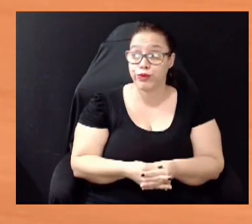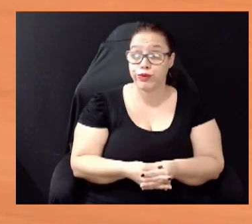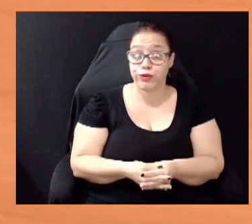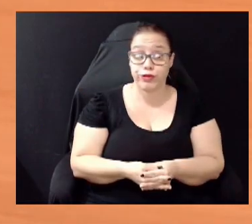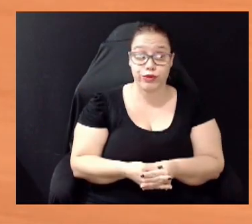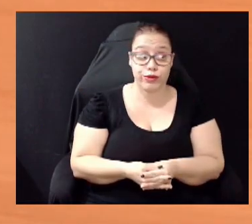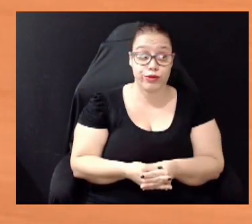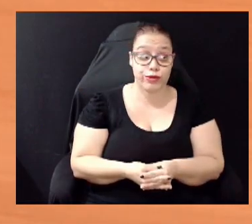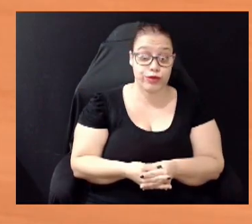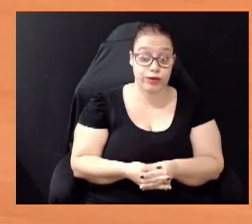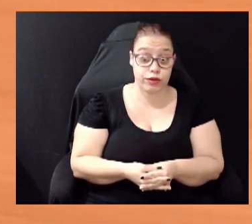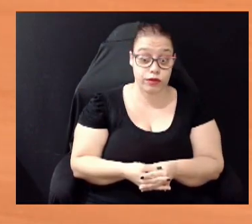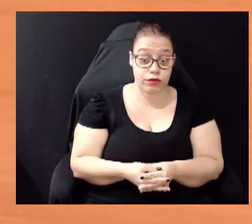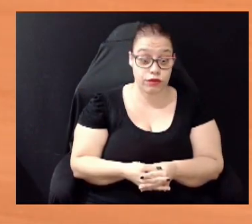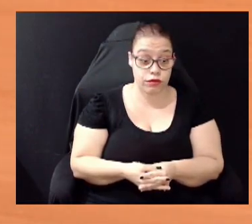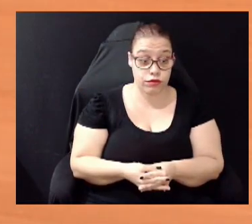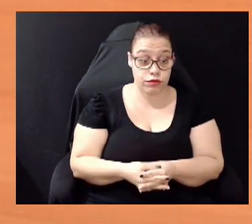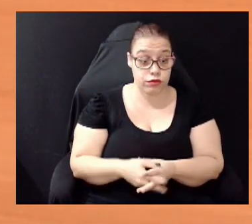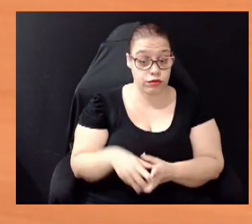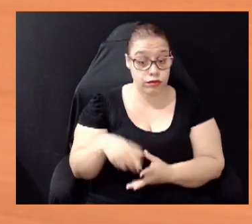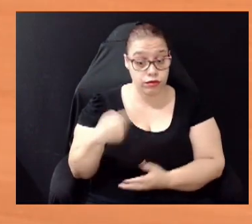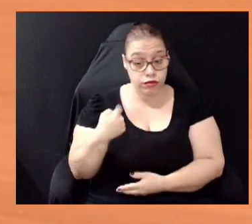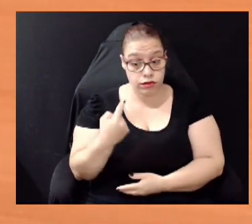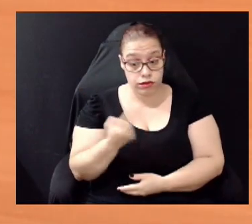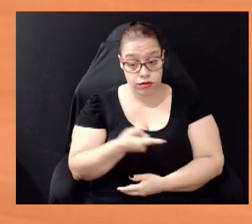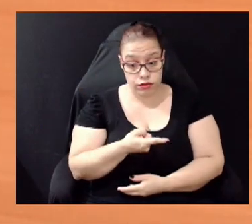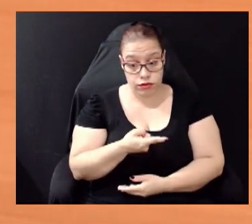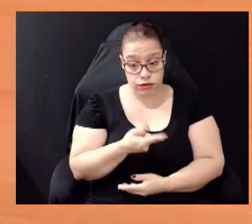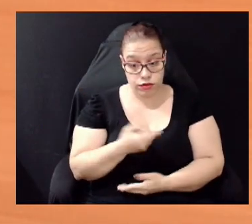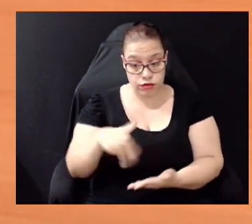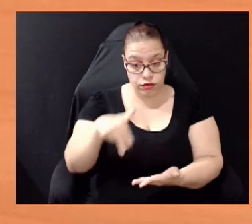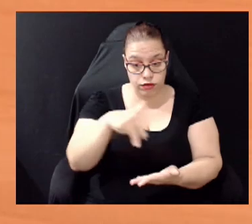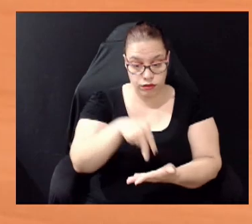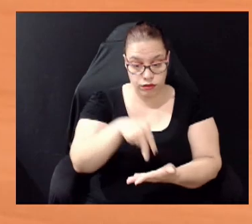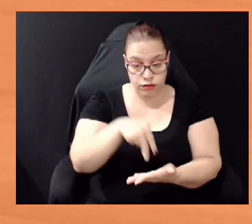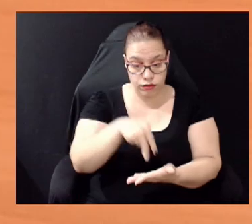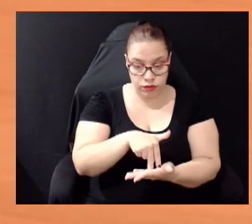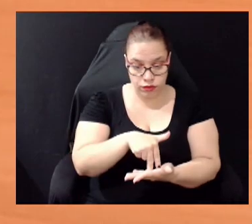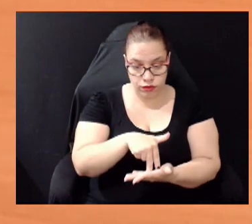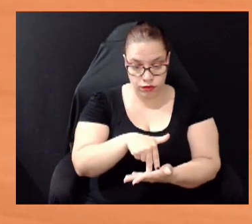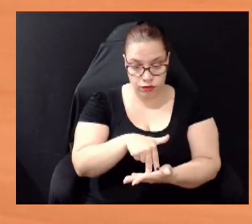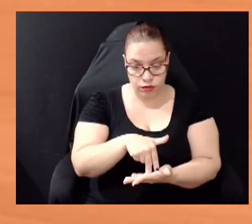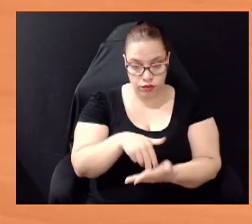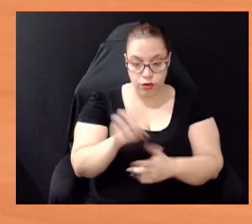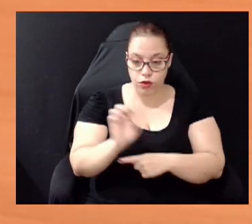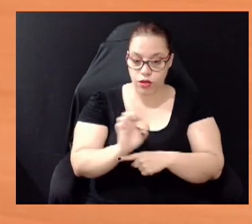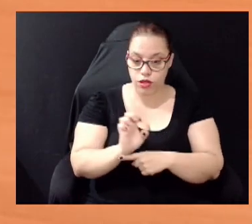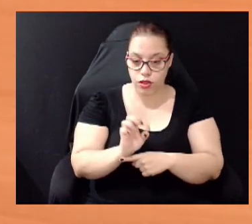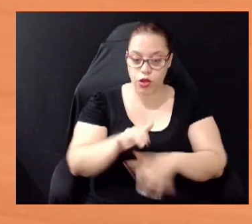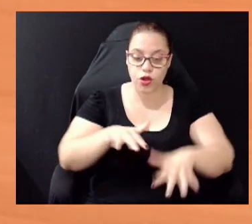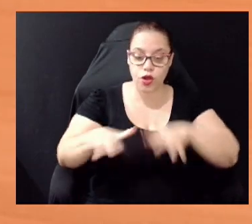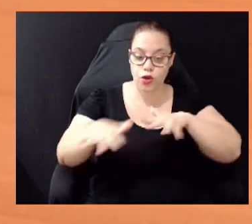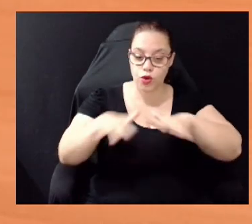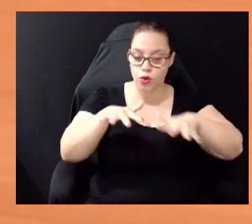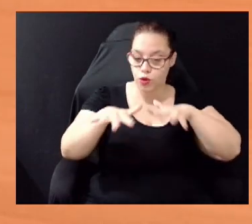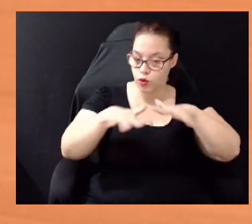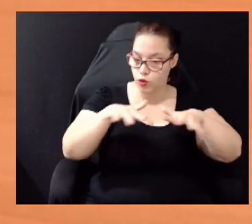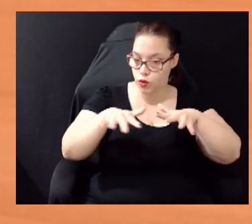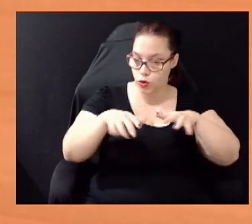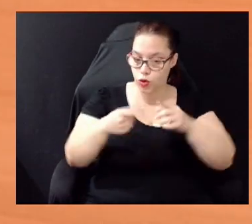não faz com que a gente se coloque na posição do Estado. A gente é um movimento, né,